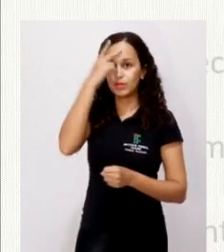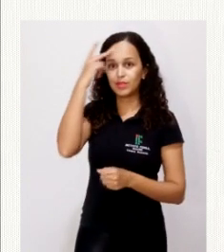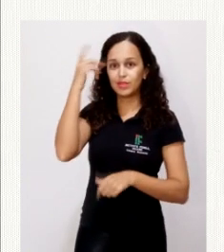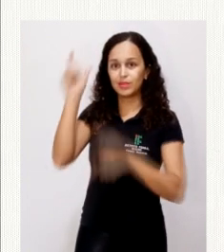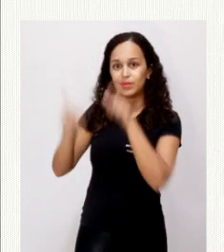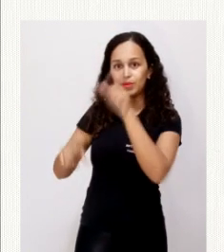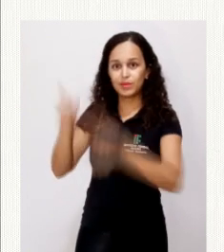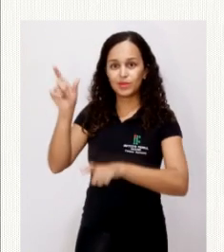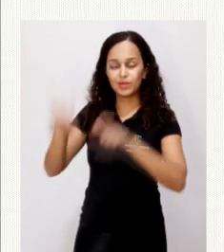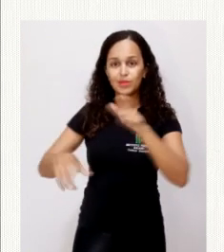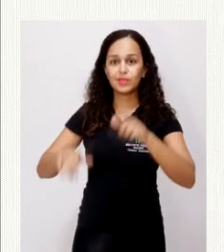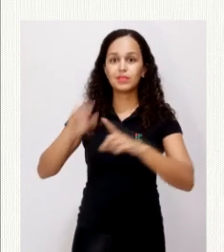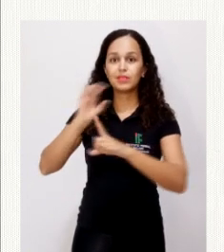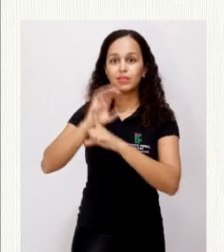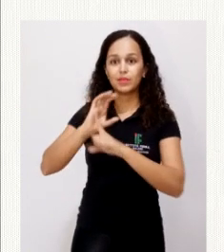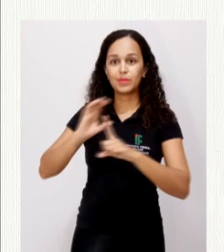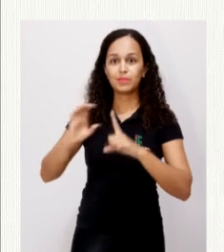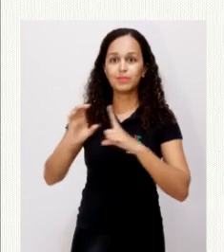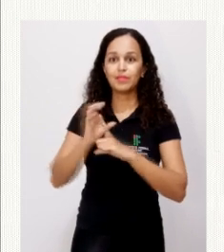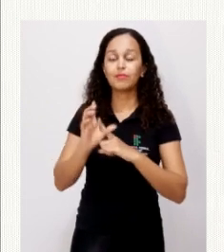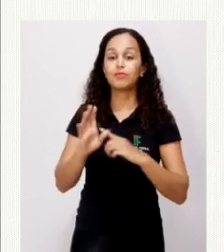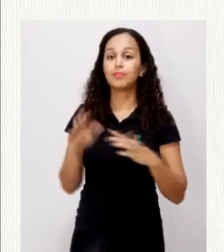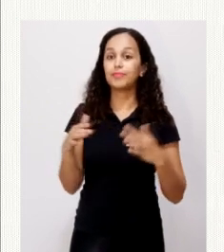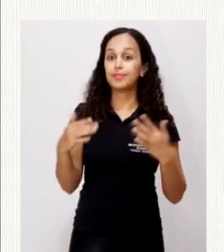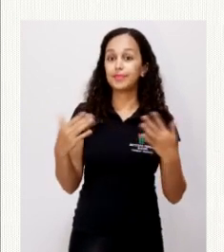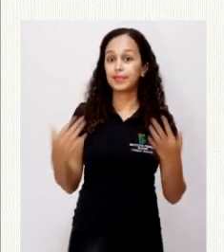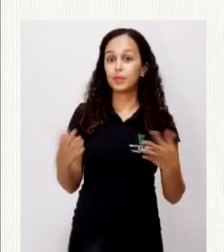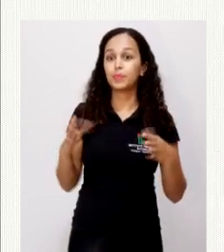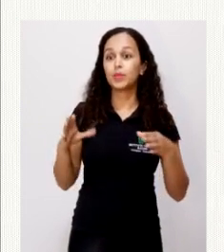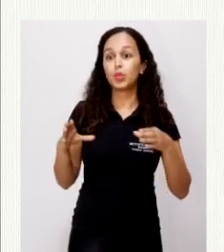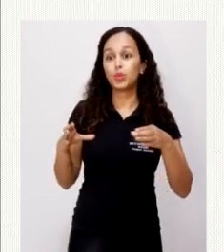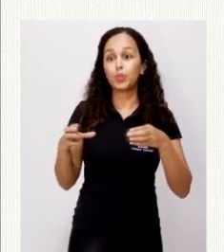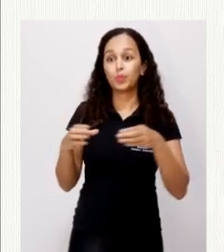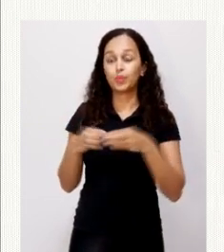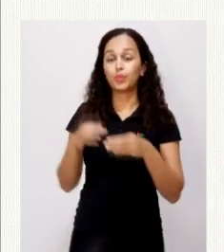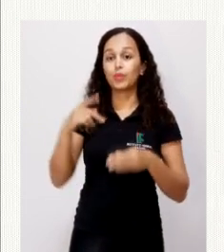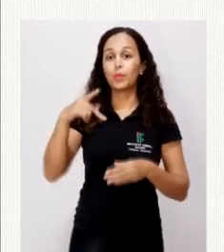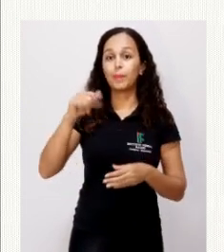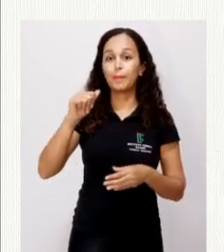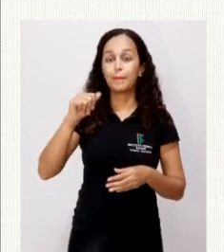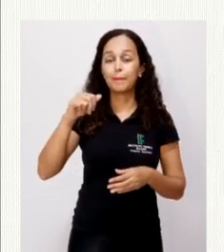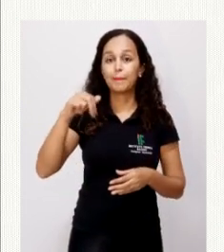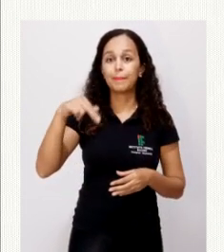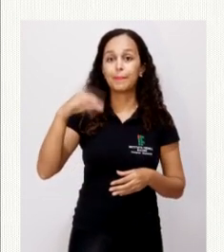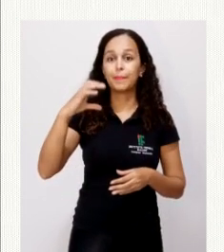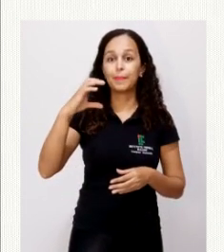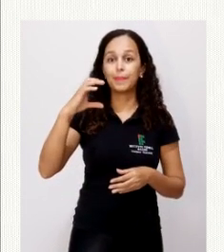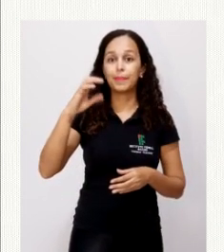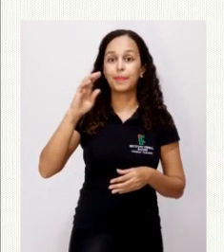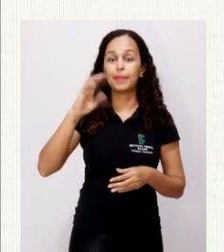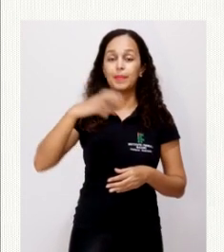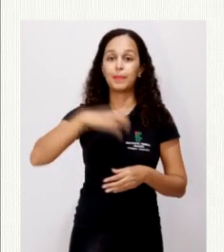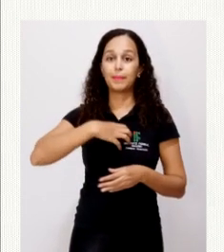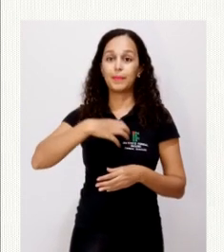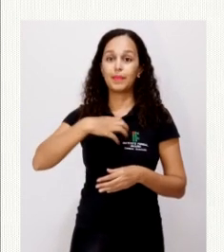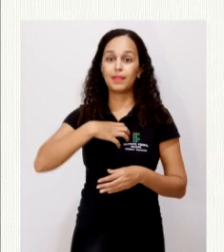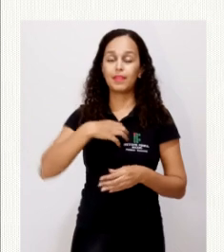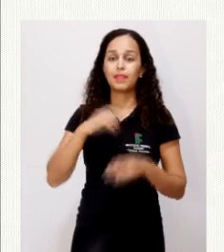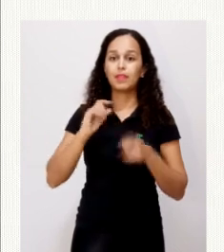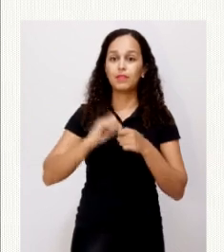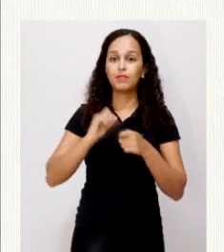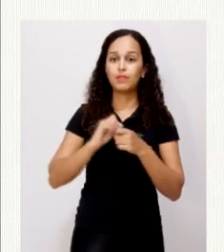dessas comunidades. Então, a Rede Punk Bahia fez essa exploração, né, esse estudo em